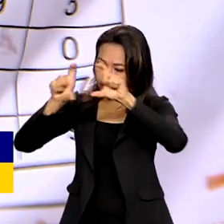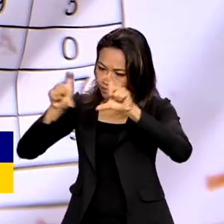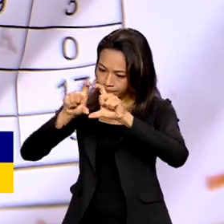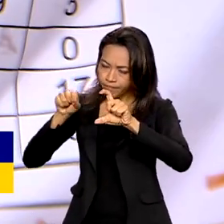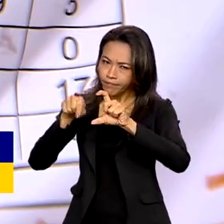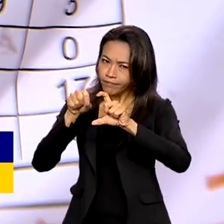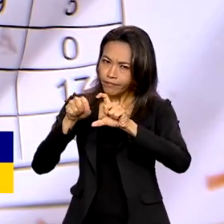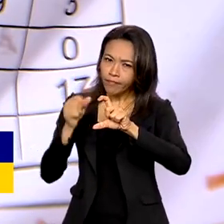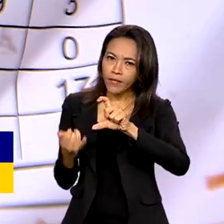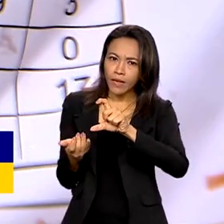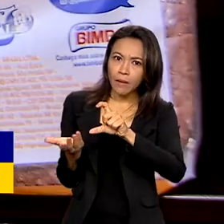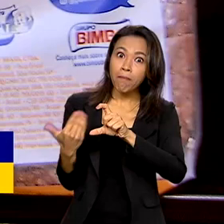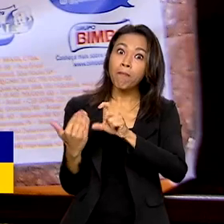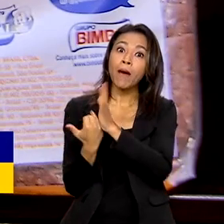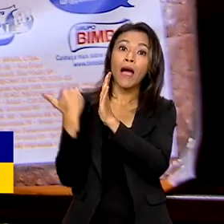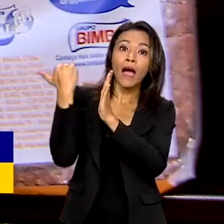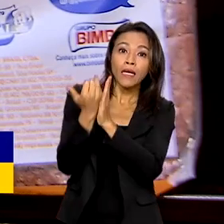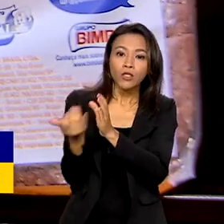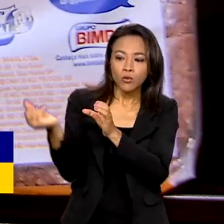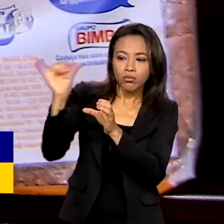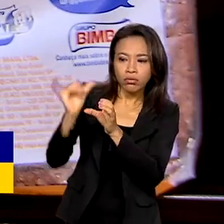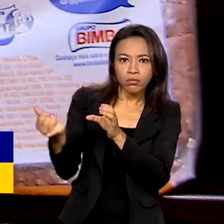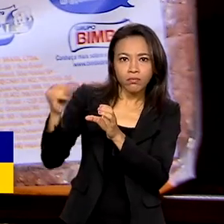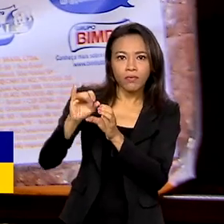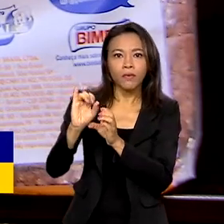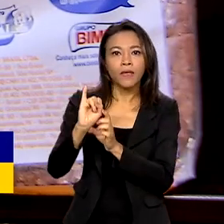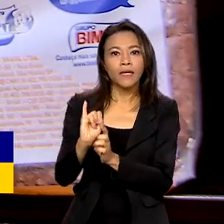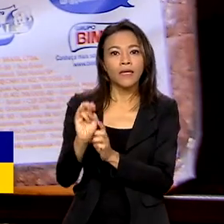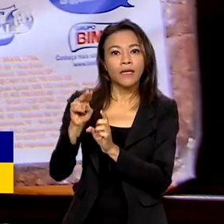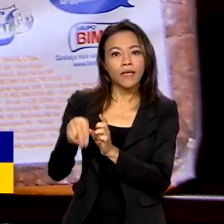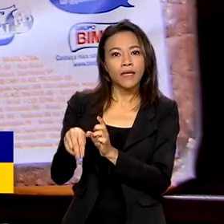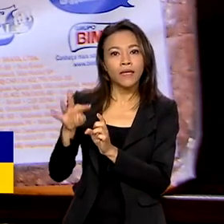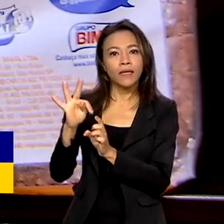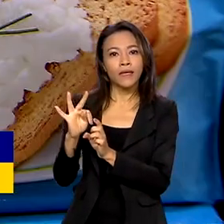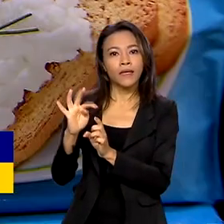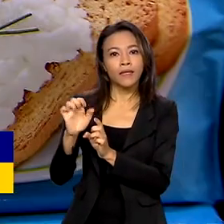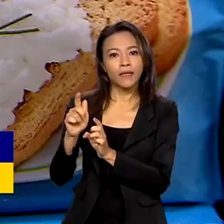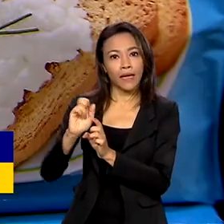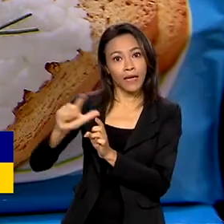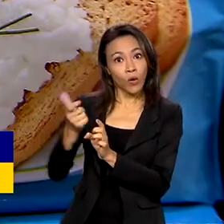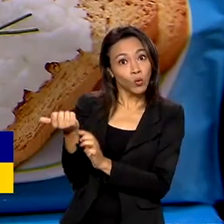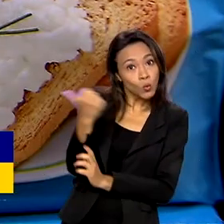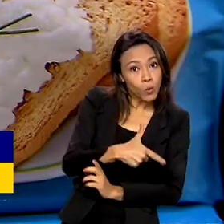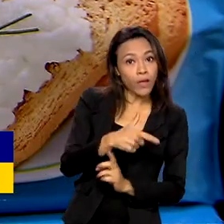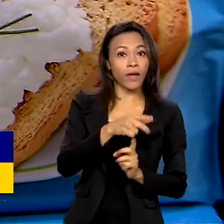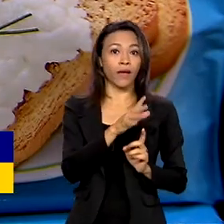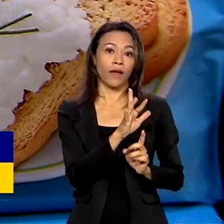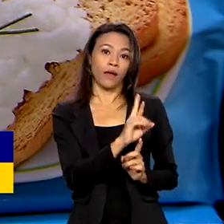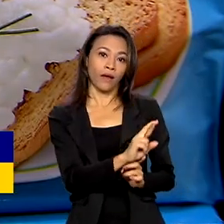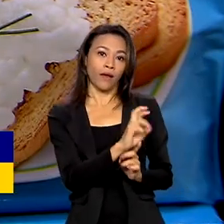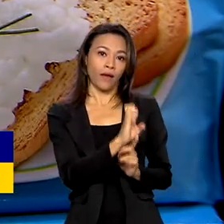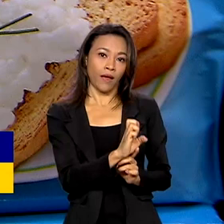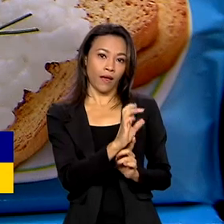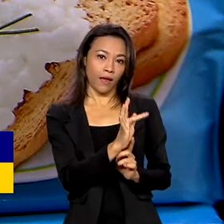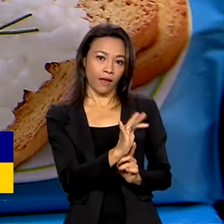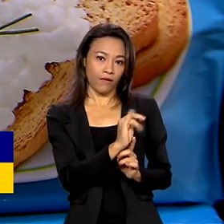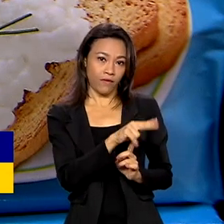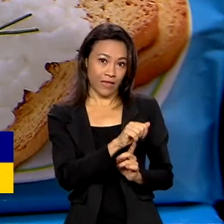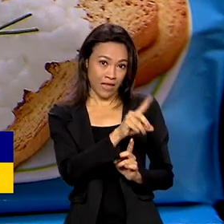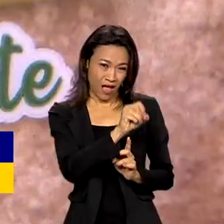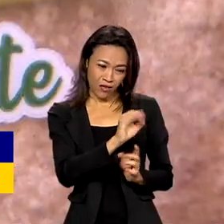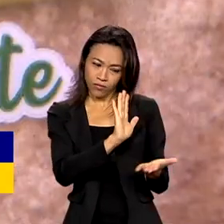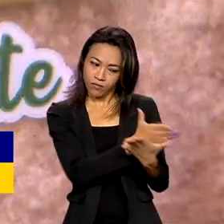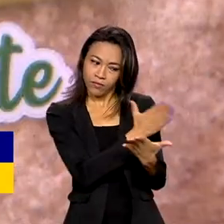quantia maior de componentes integrais do que refinados. Caso contrário, o termo integral